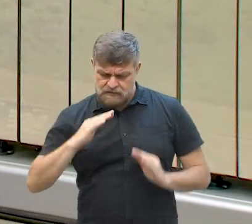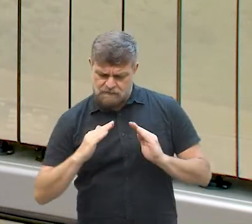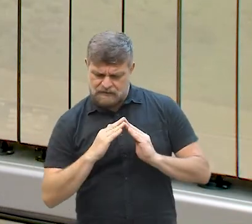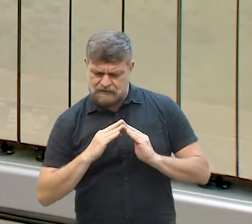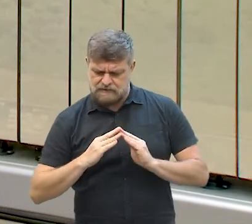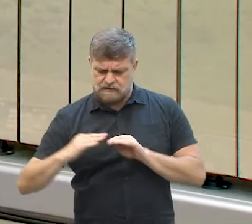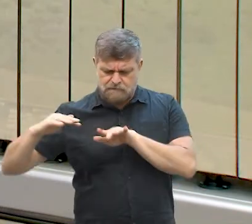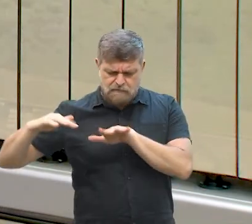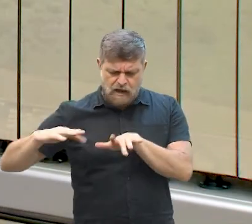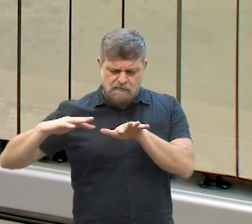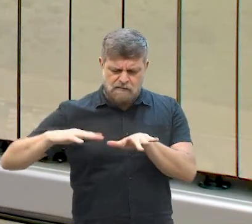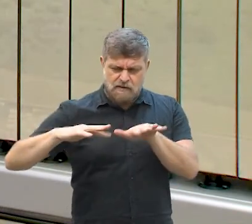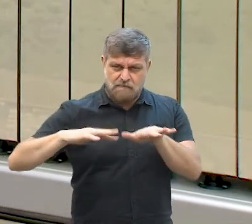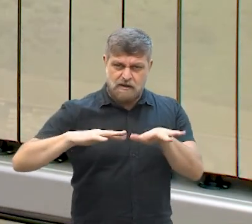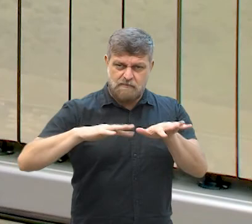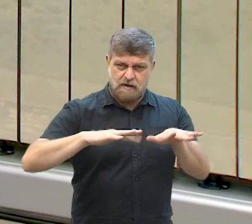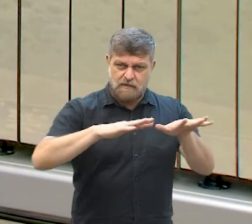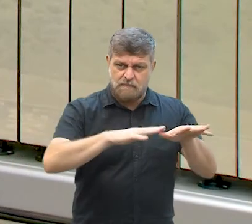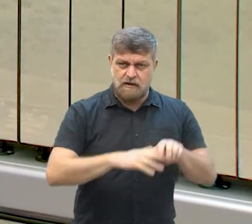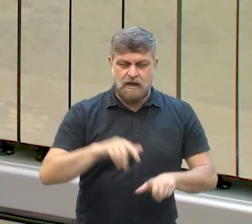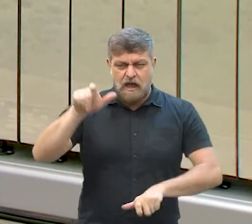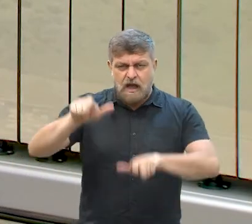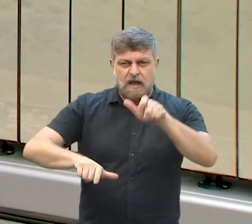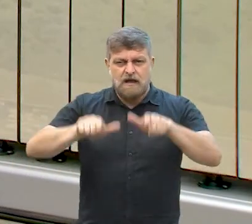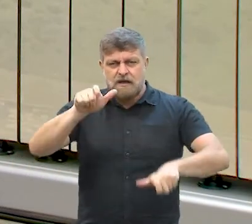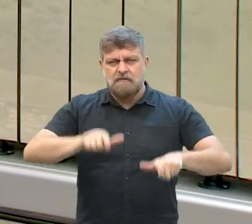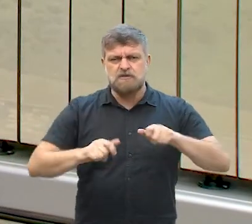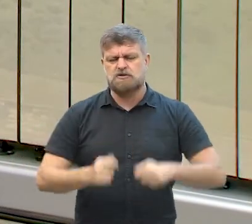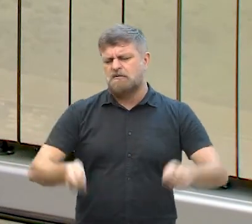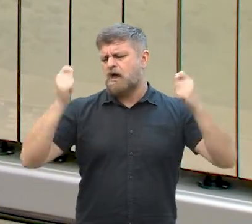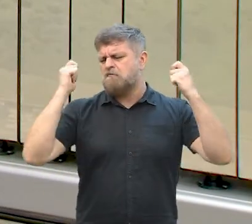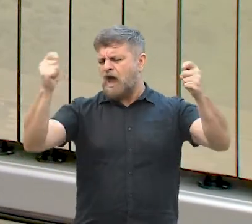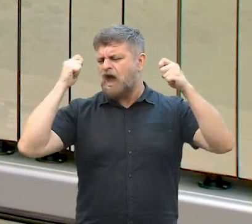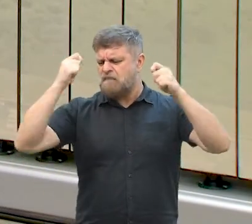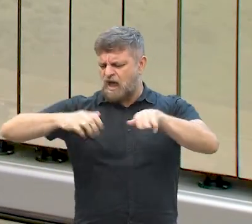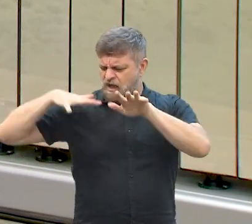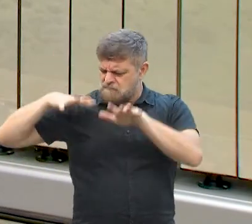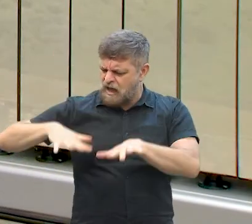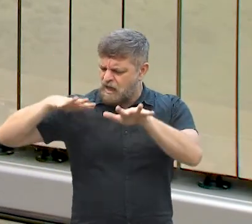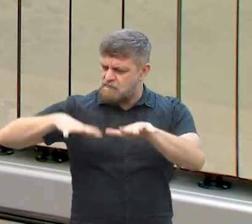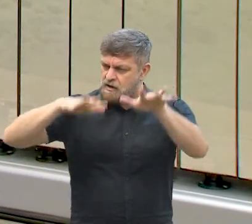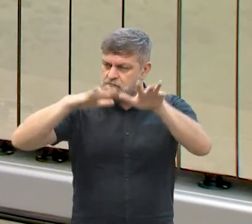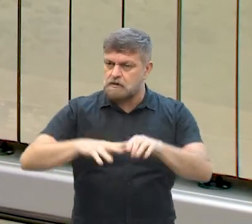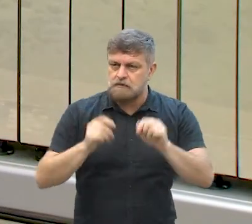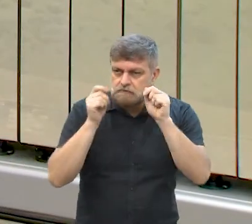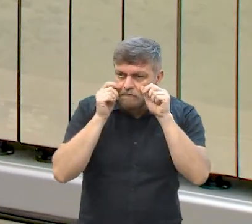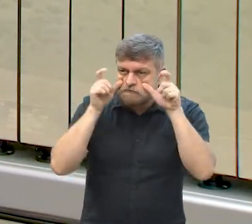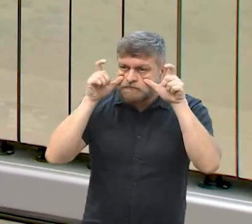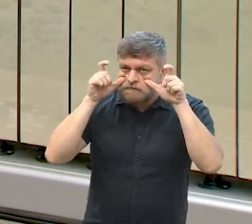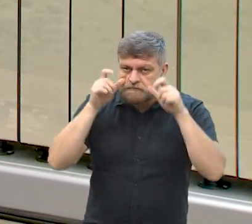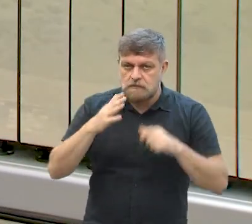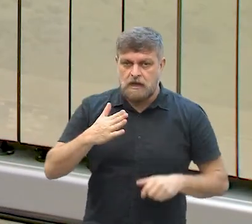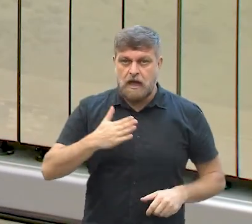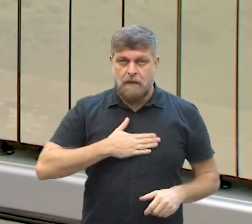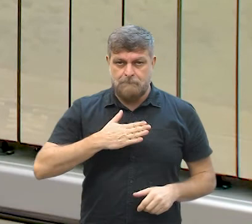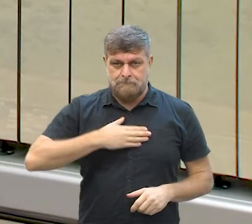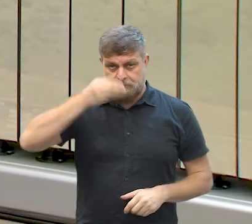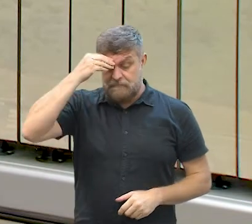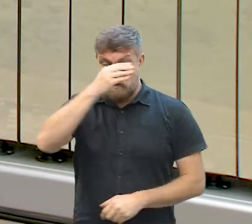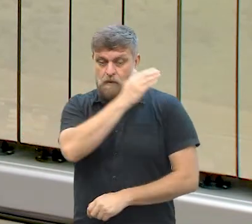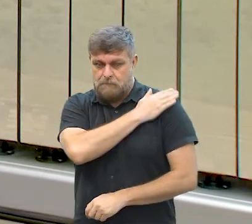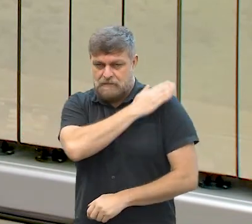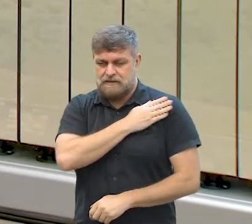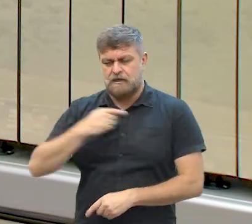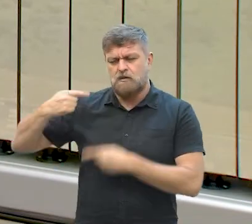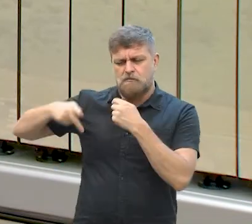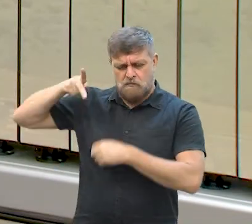via passar na frente da minha casa, em direção à Praça da Sé, um movimento muito grande de pessoas, né? E aquilo lá foi chamando a atenção. Meu padrinho